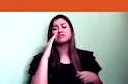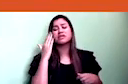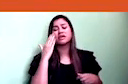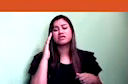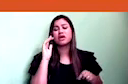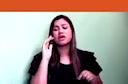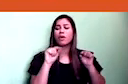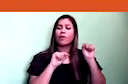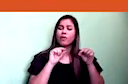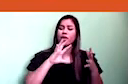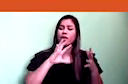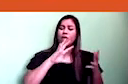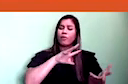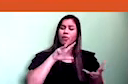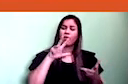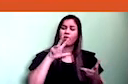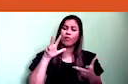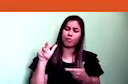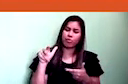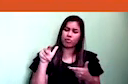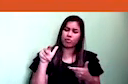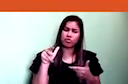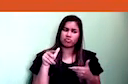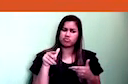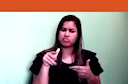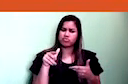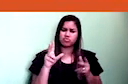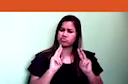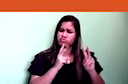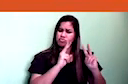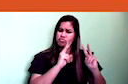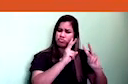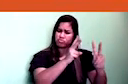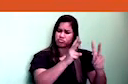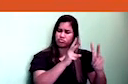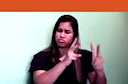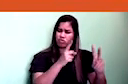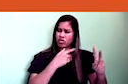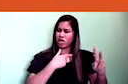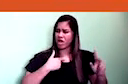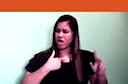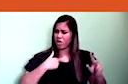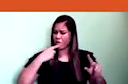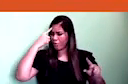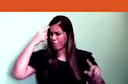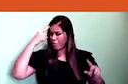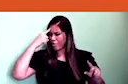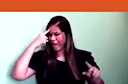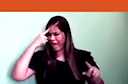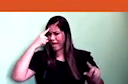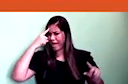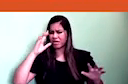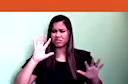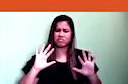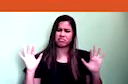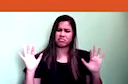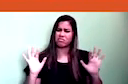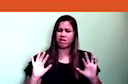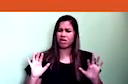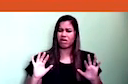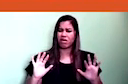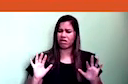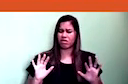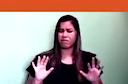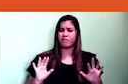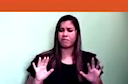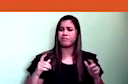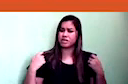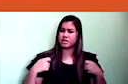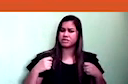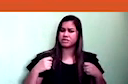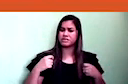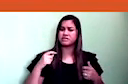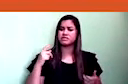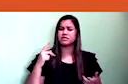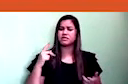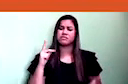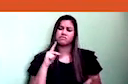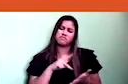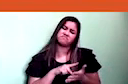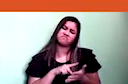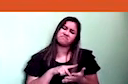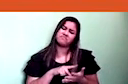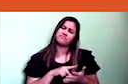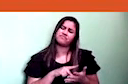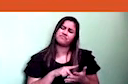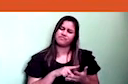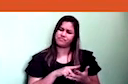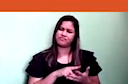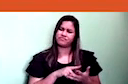funciona independente das expectativas que a gente cria. Então, a gente tem que também tomar cuidado, ser mais realista, né? Dentro das metas que